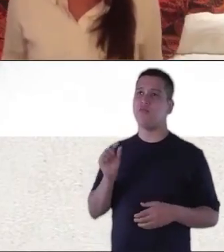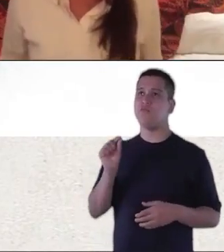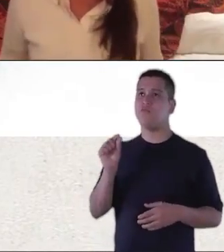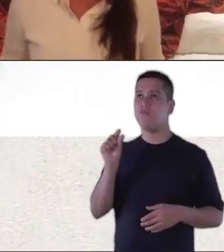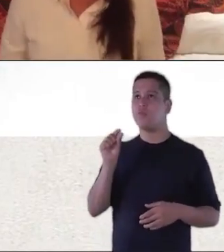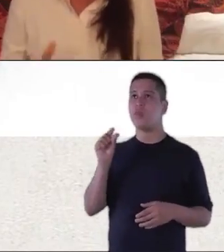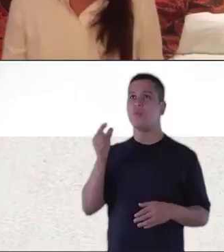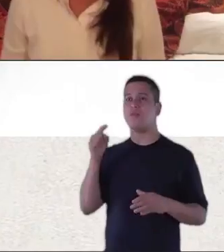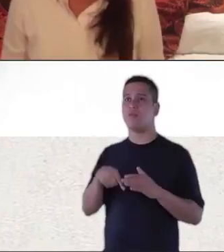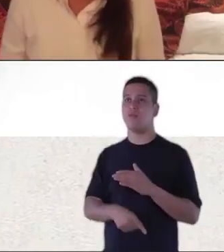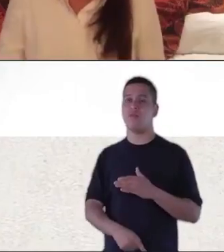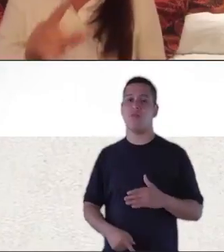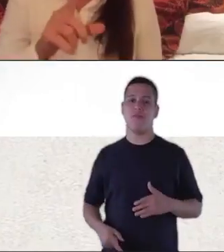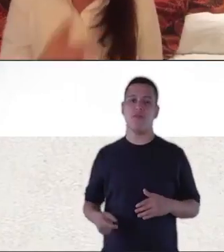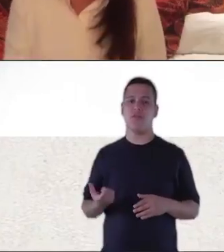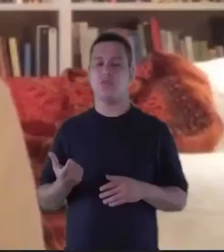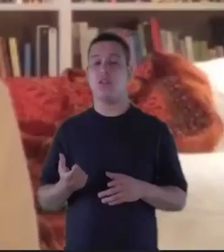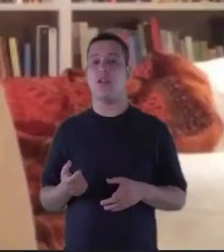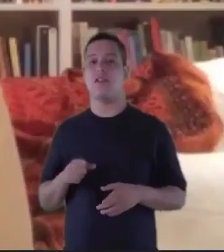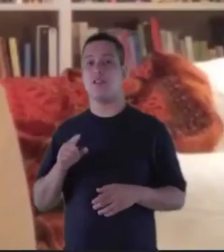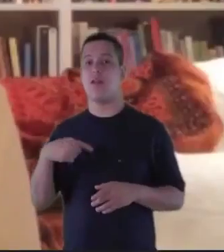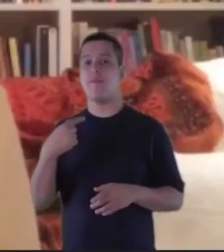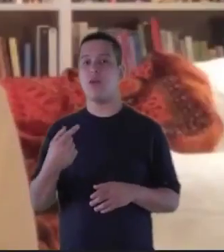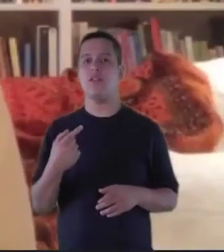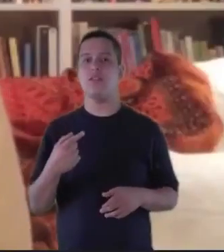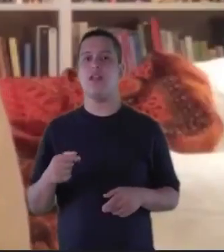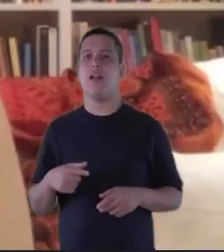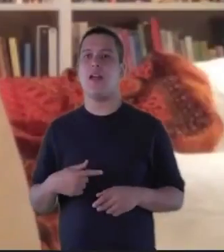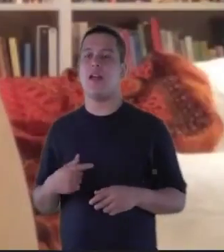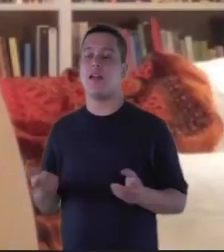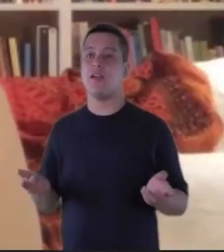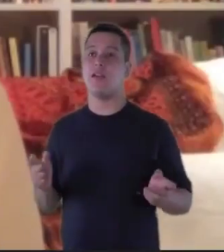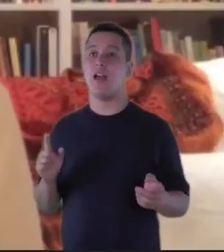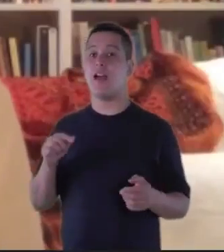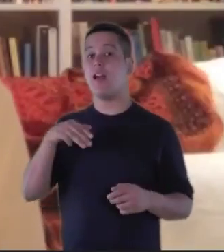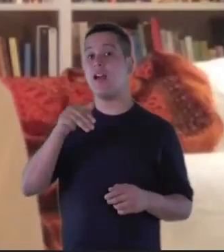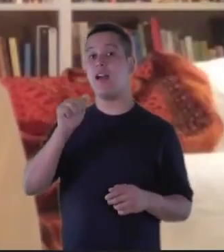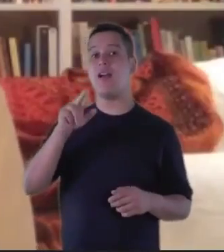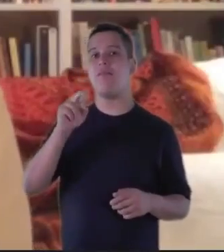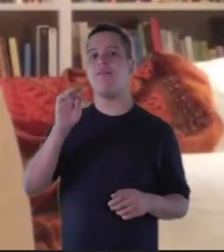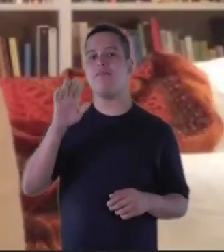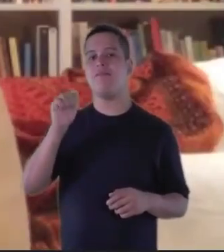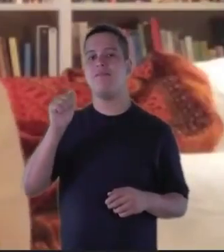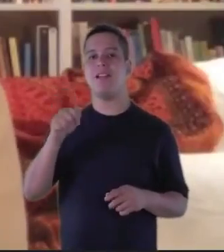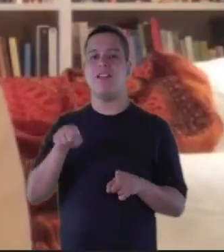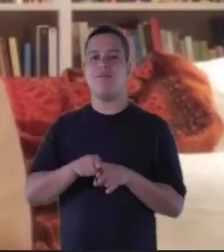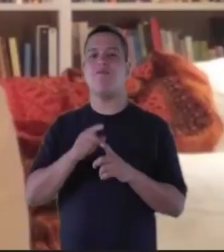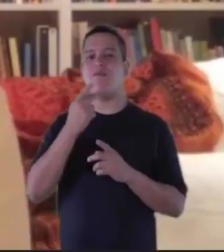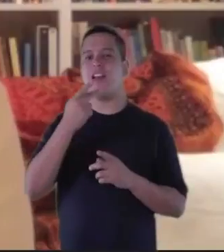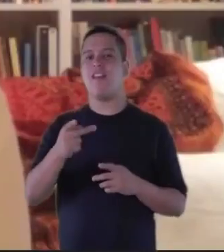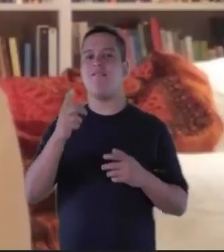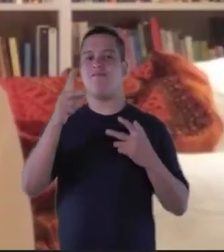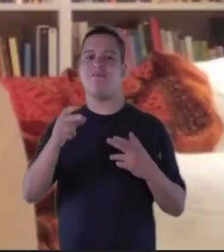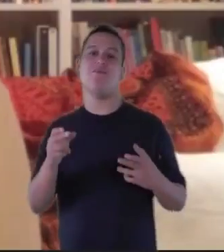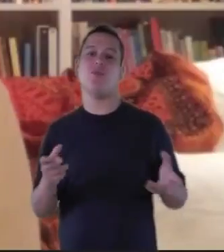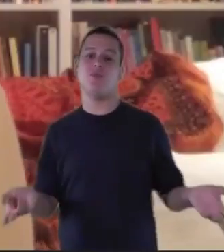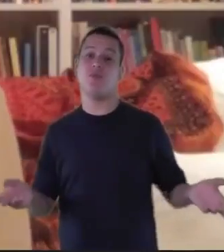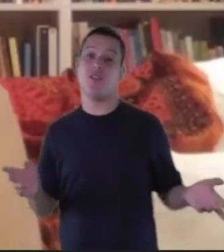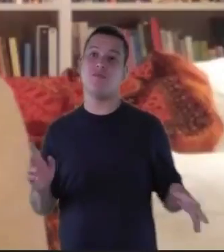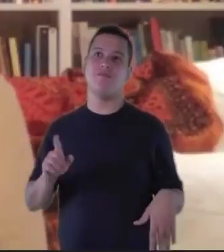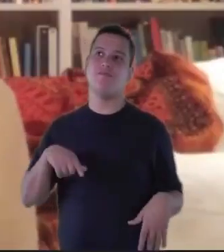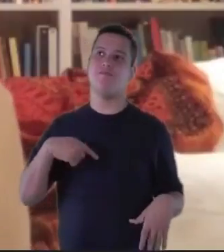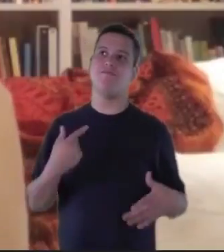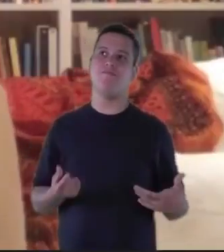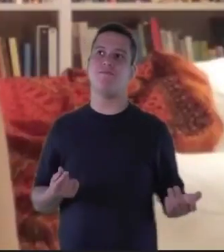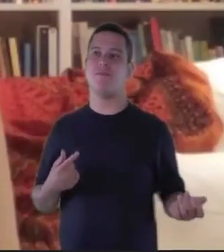significativa, digamos assim, uma crítica maior, depois, coincidentemente, a Marta falava também coisas parecidas, então acabava que a